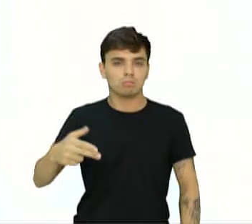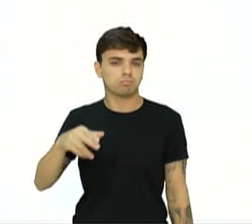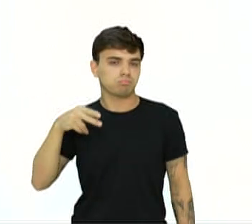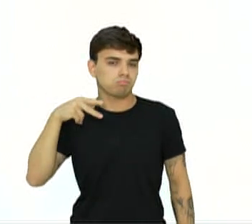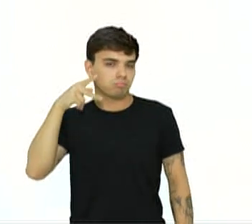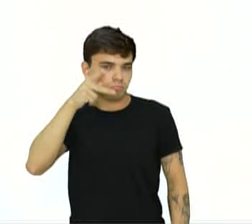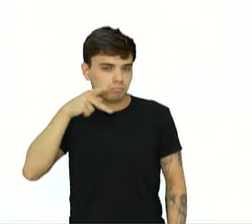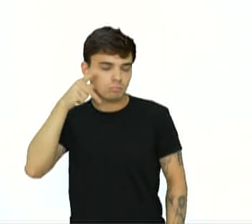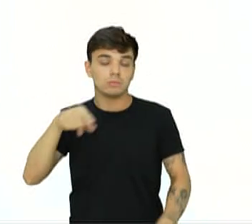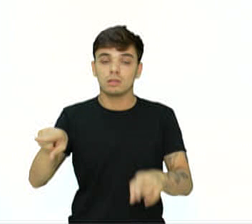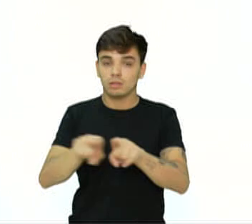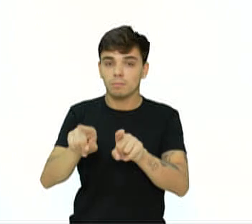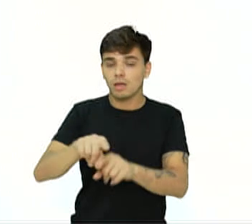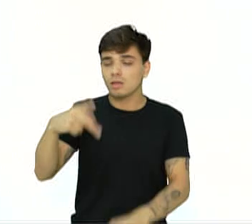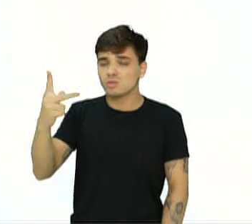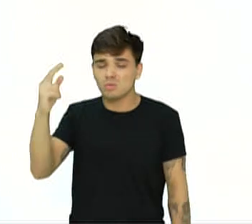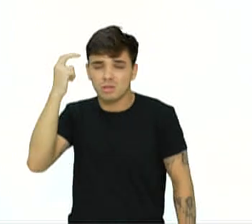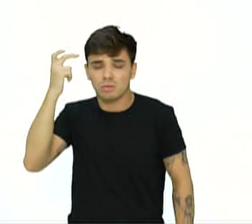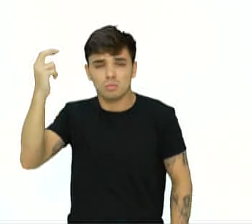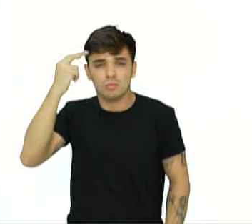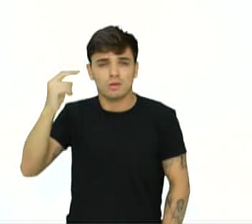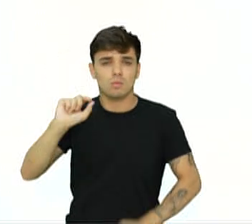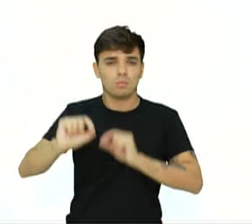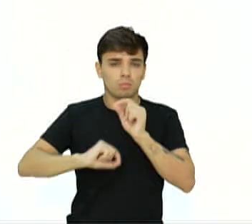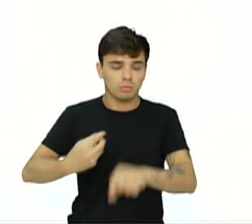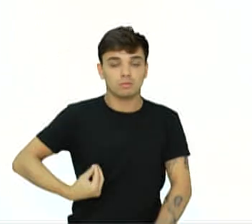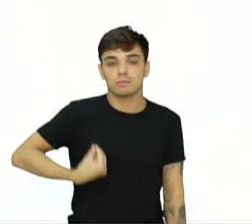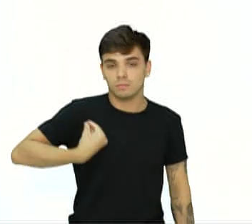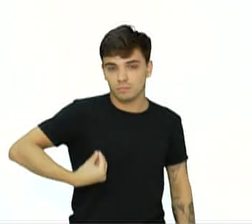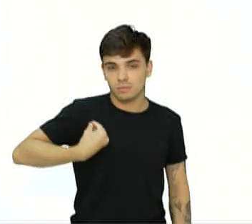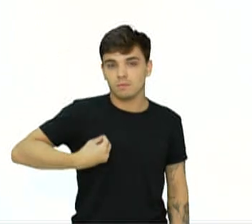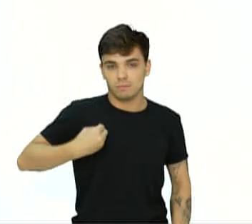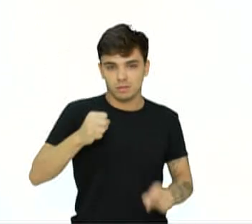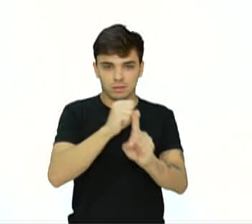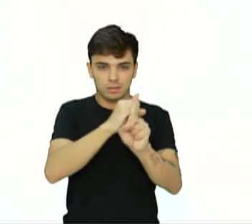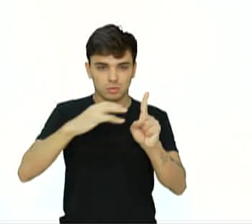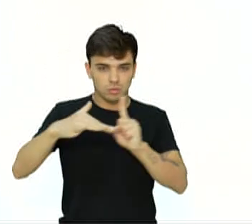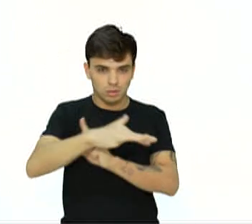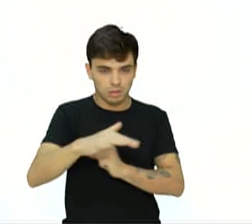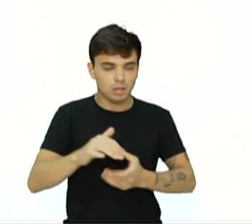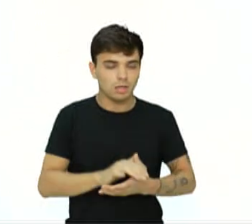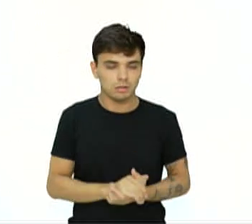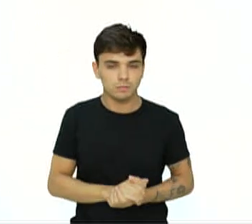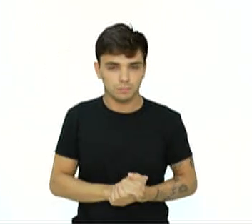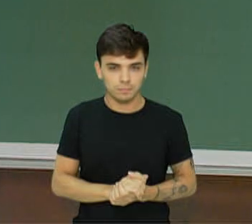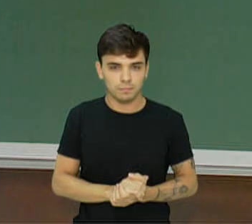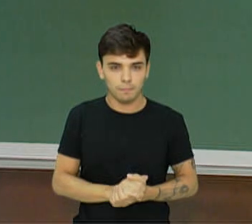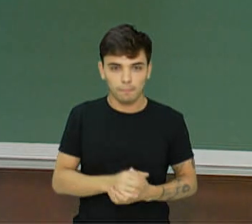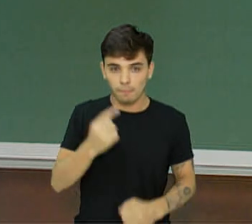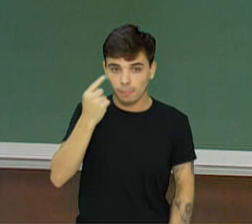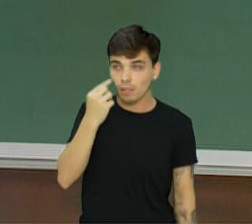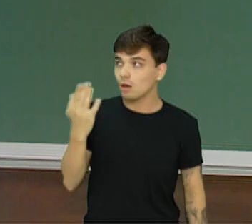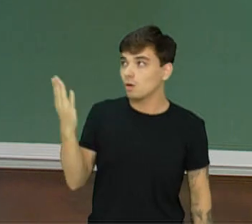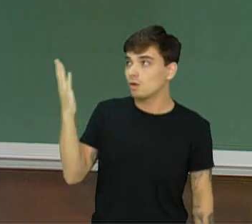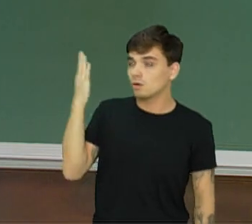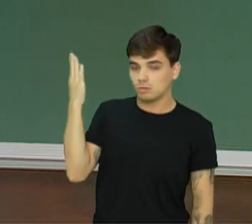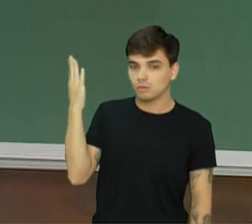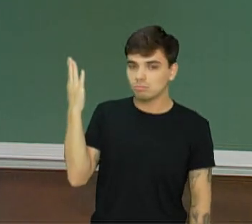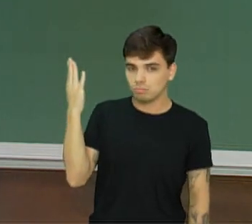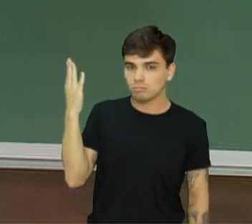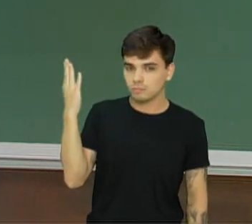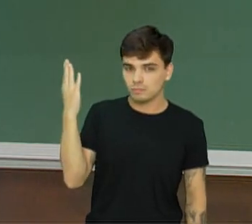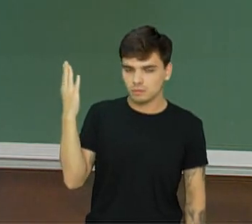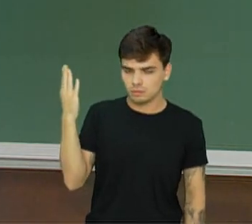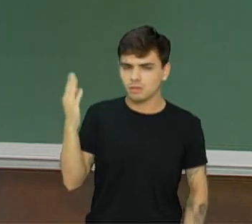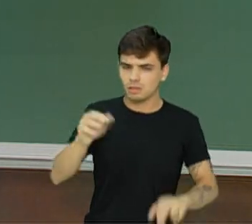e está em sua natureza o viver em sociedade. Vejam, pessoal, por